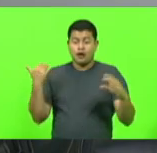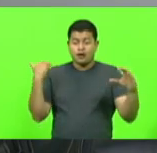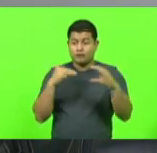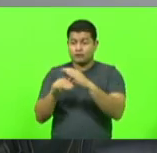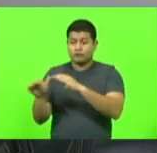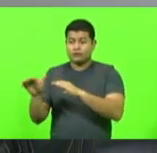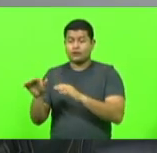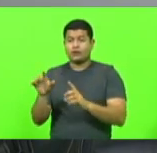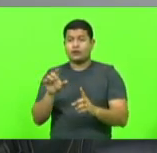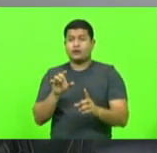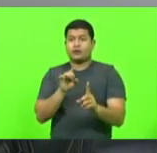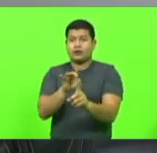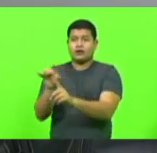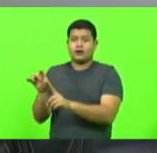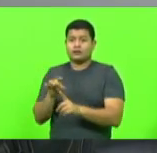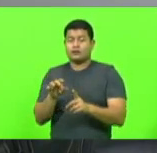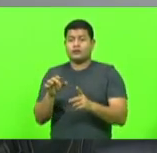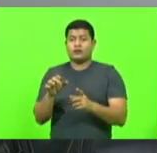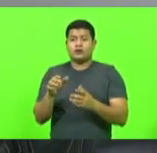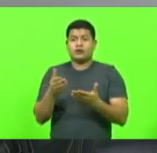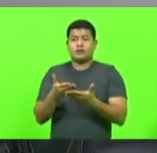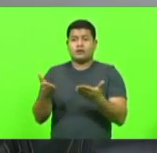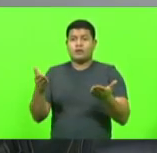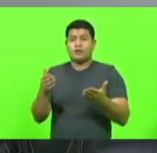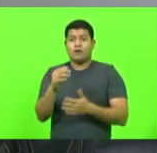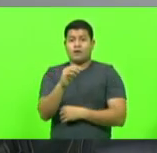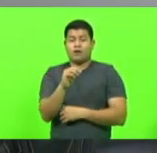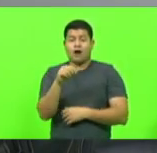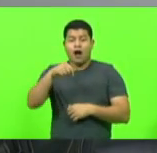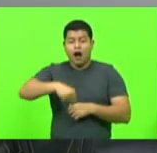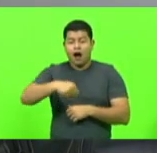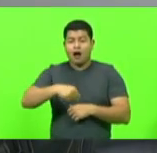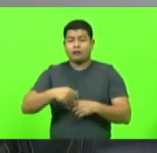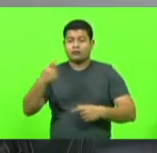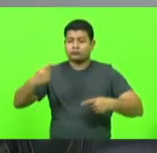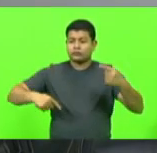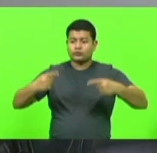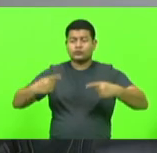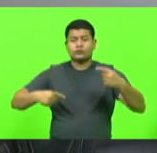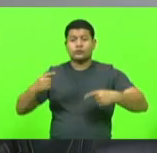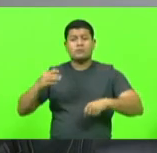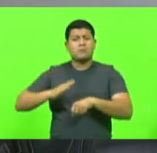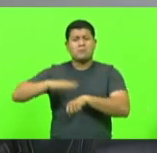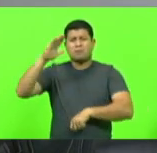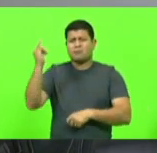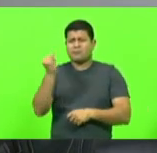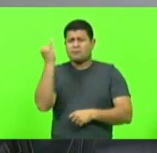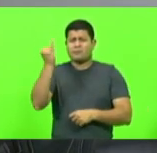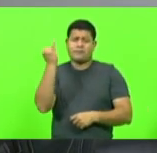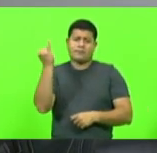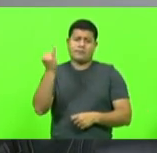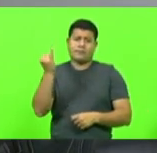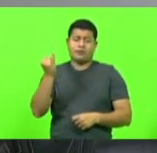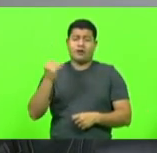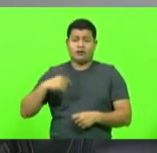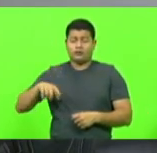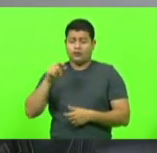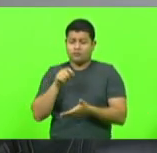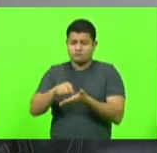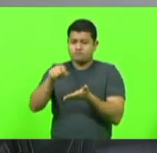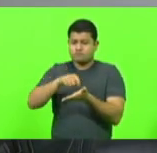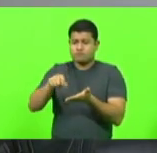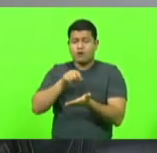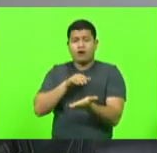um extrato daquilo que foi mais importante aqui tratado. Né? E a gente coloca